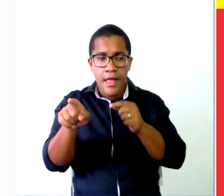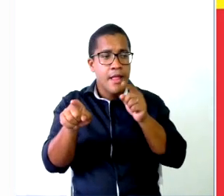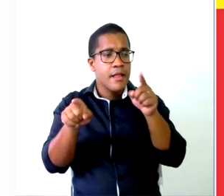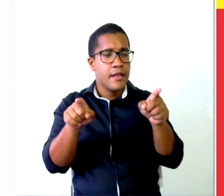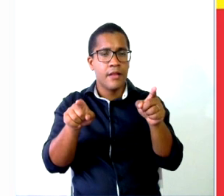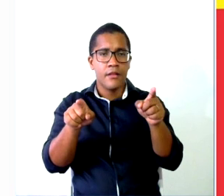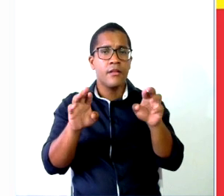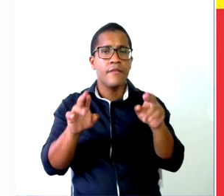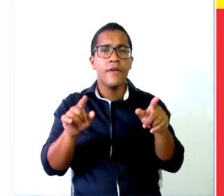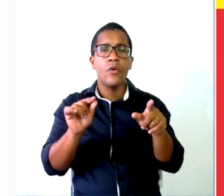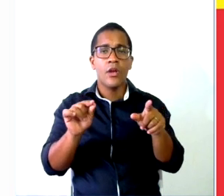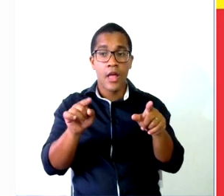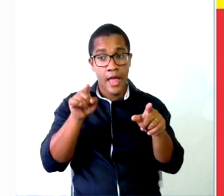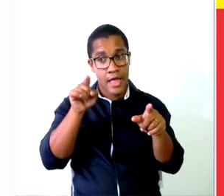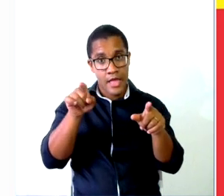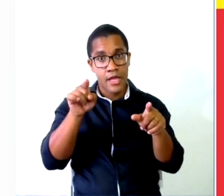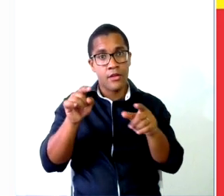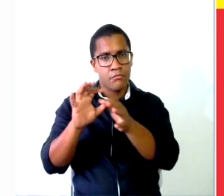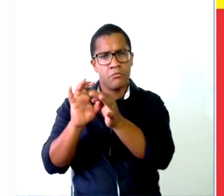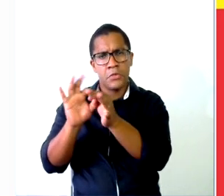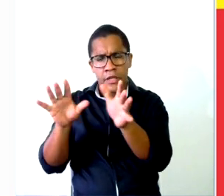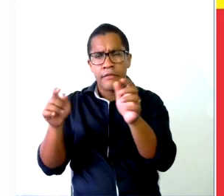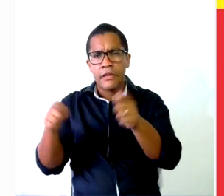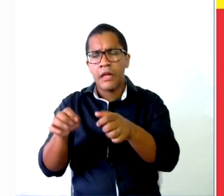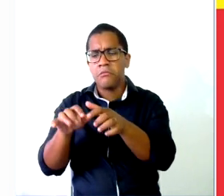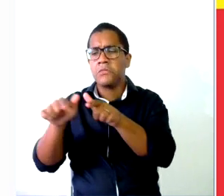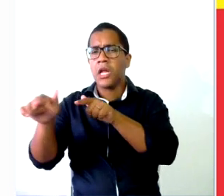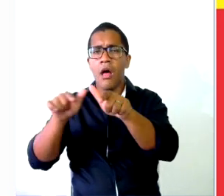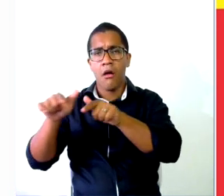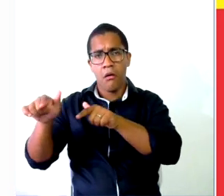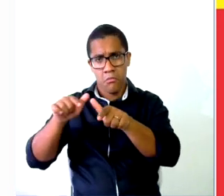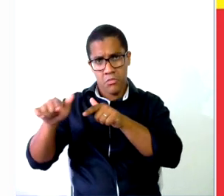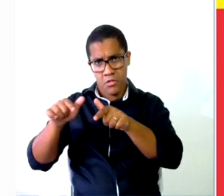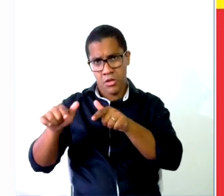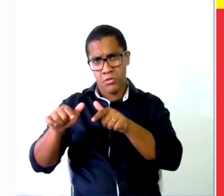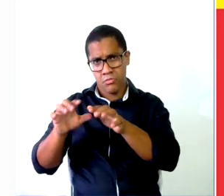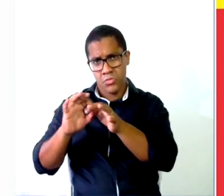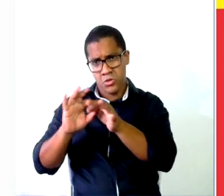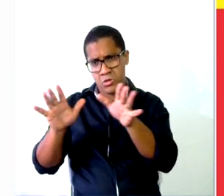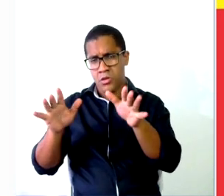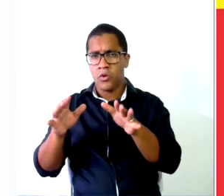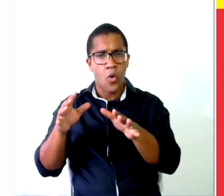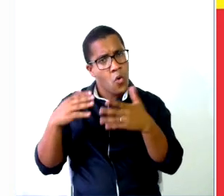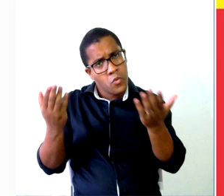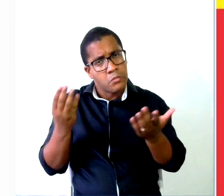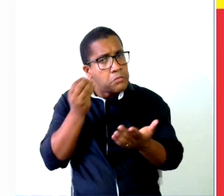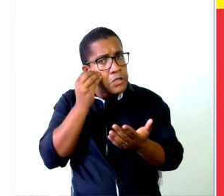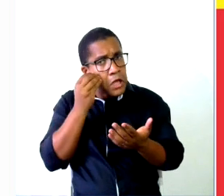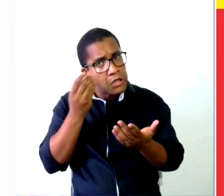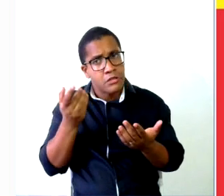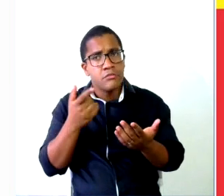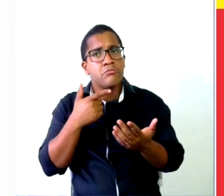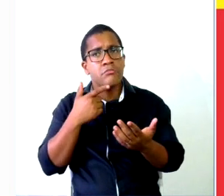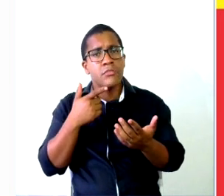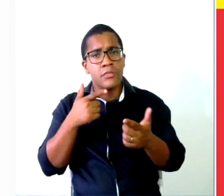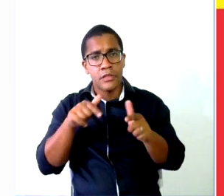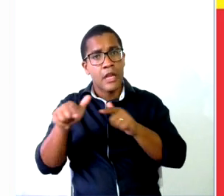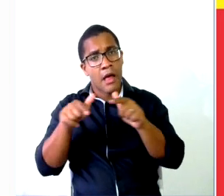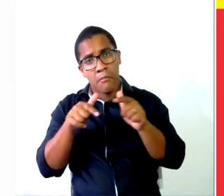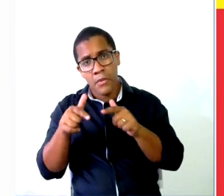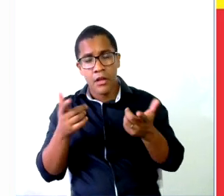Enquanto o cidadão livre trabalhava, é isso, ou tentava